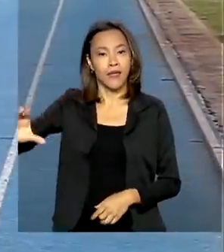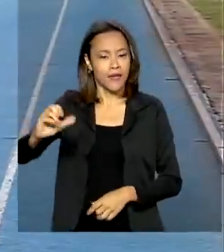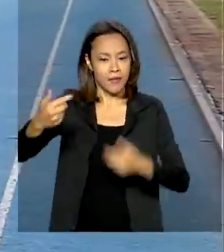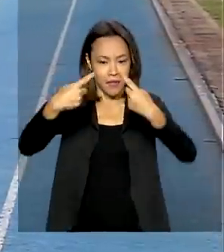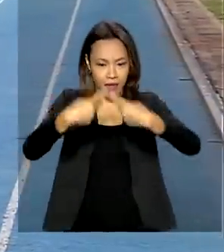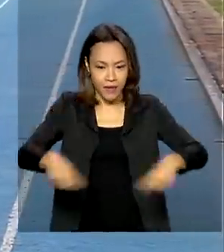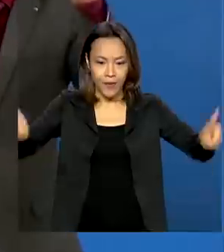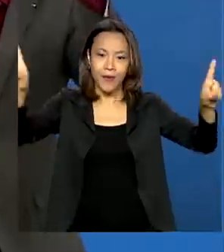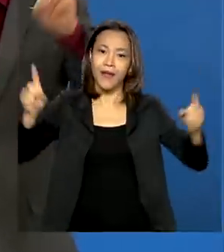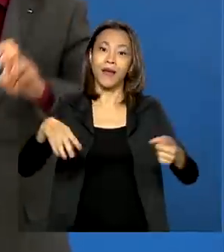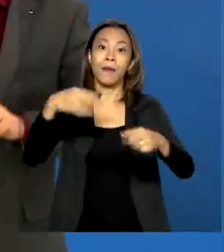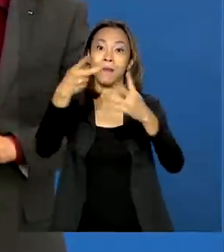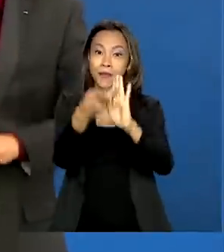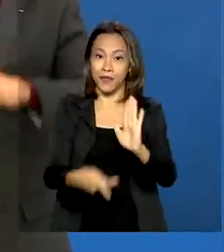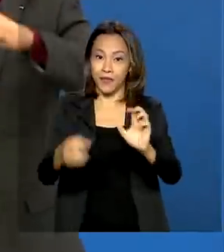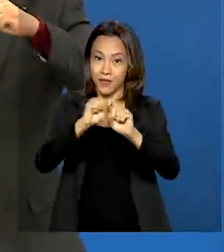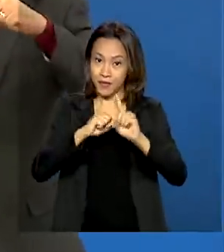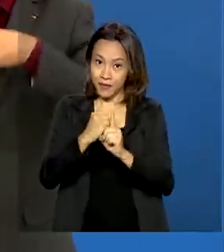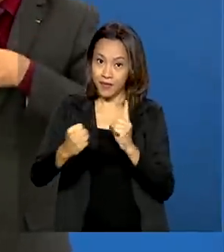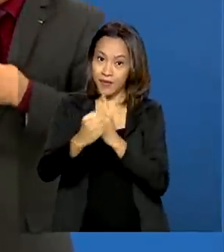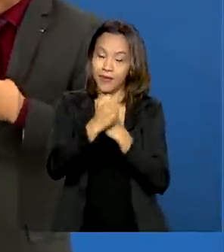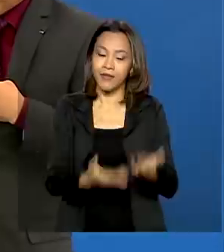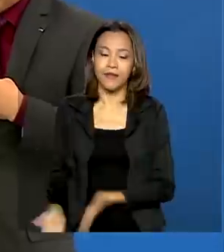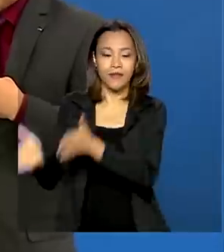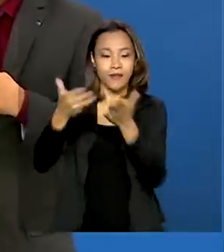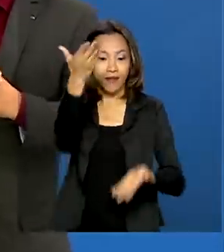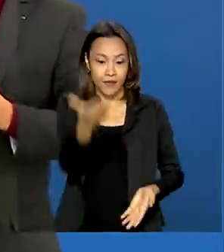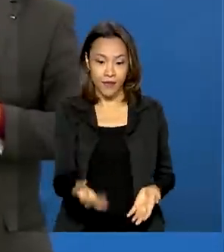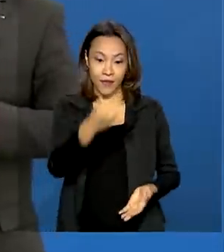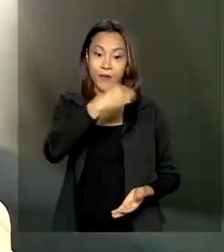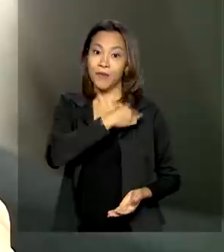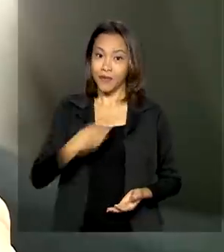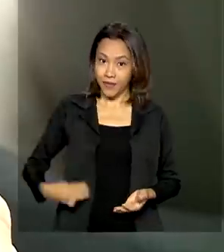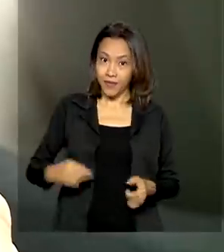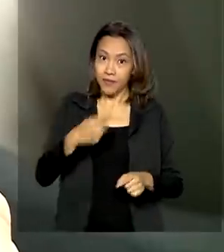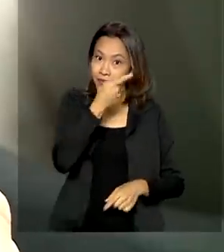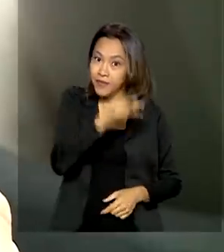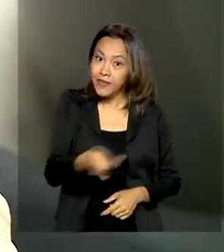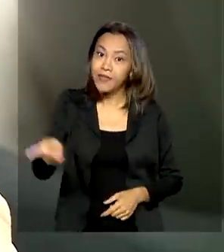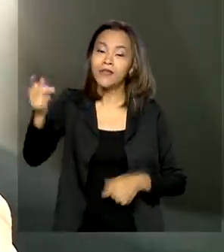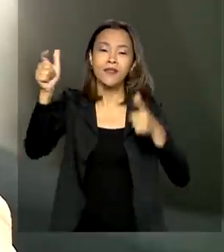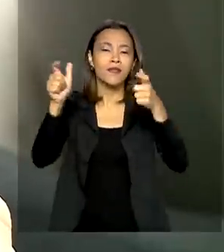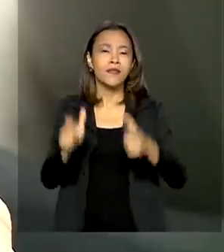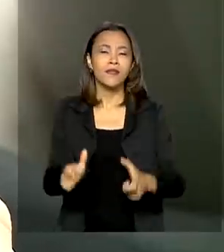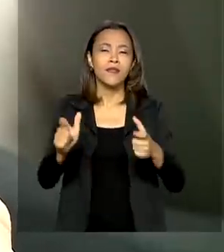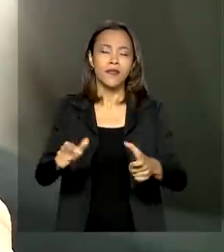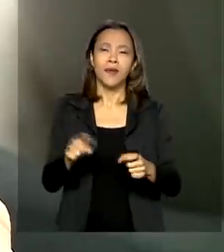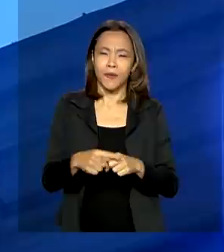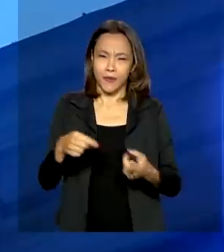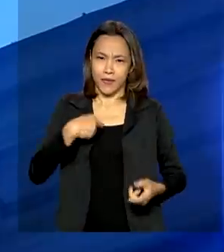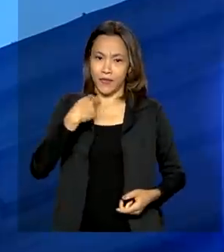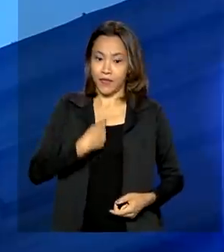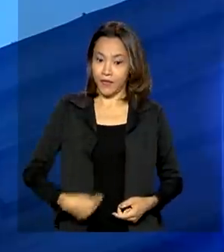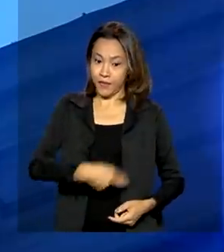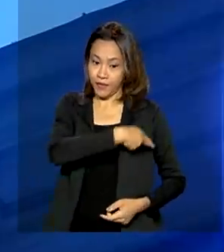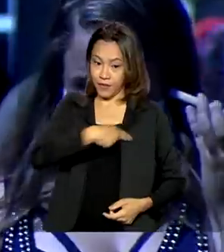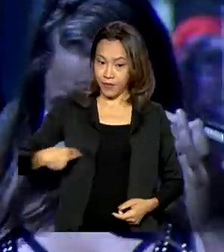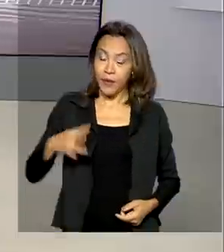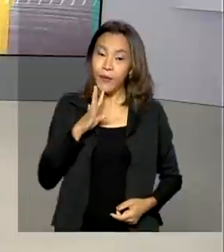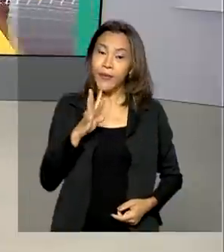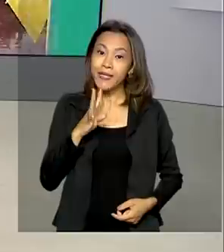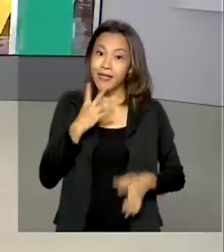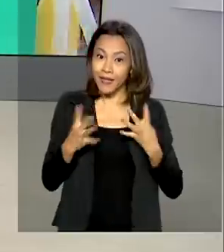sociais. E o ministro das Comunicações visita a Suécia para conhecer a tecnologia 5G desenvolvida por lá.